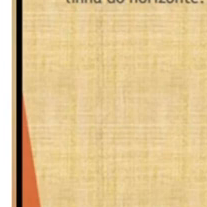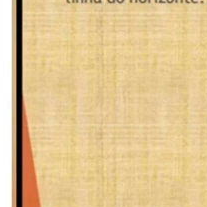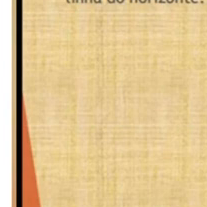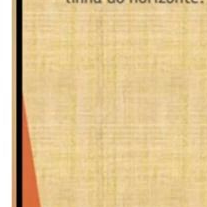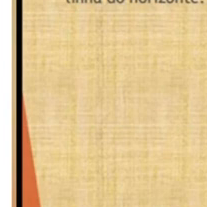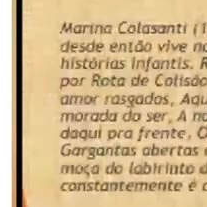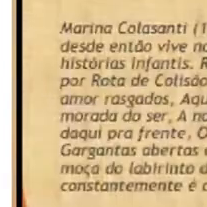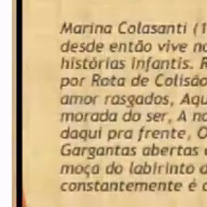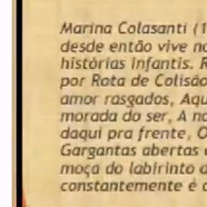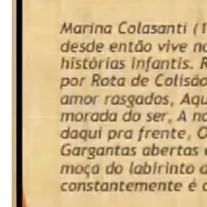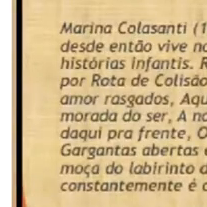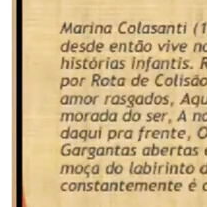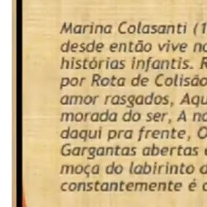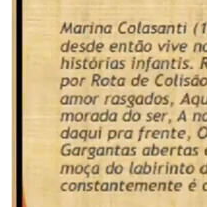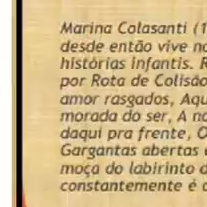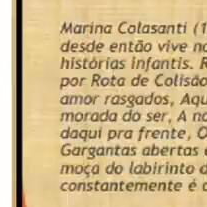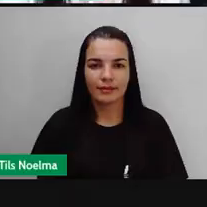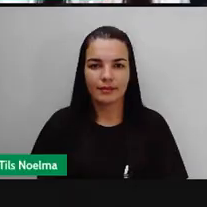horizonte.